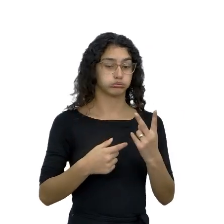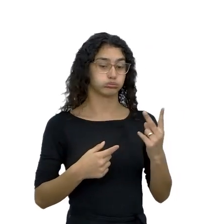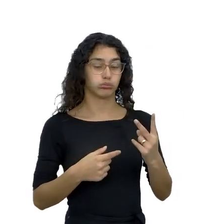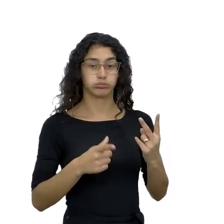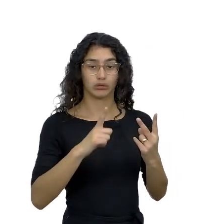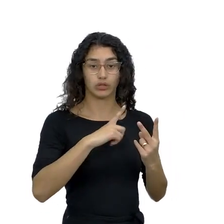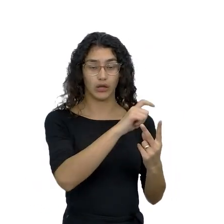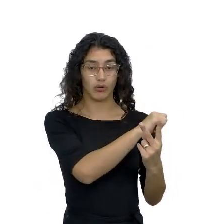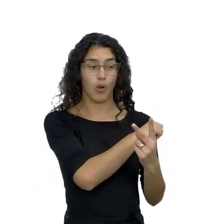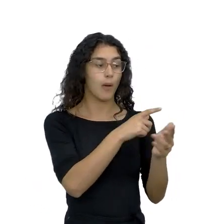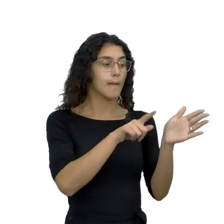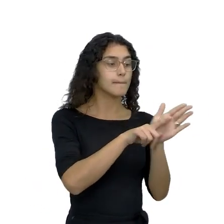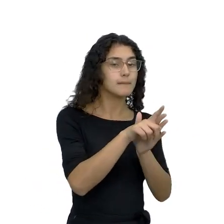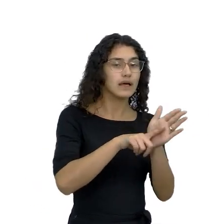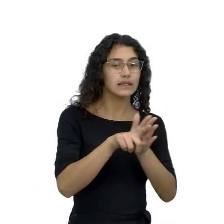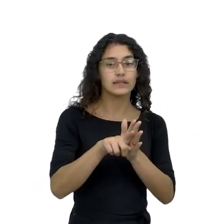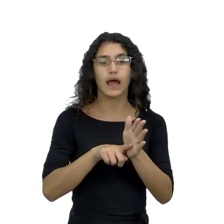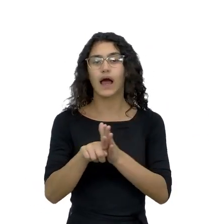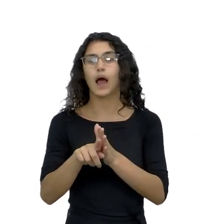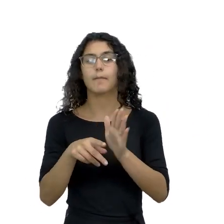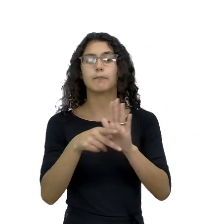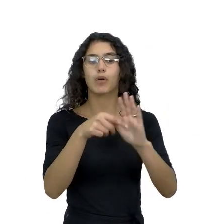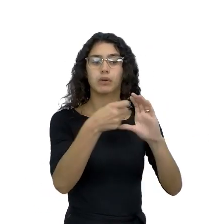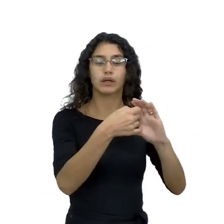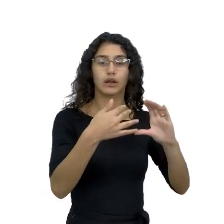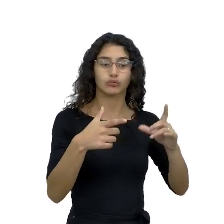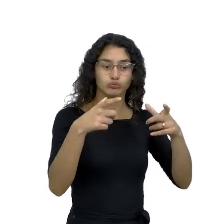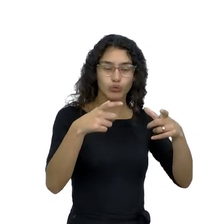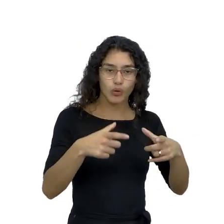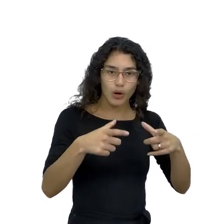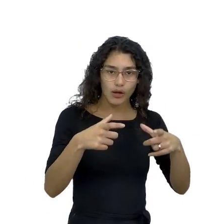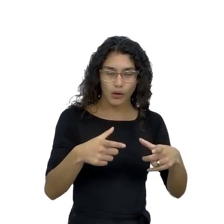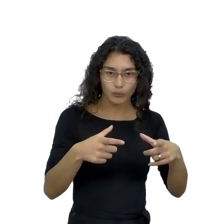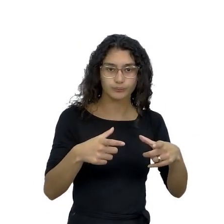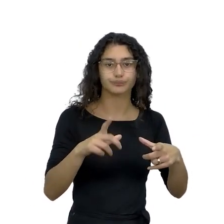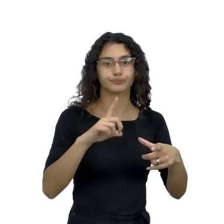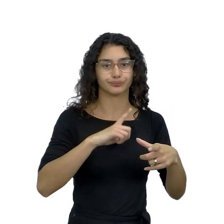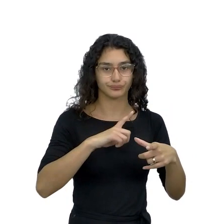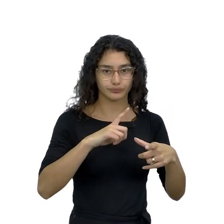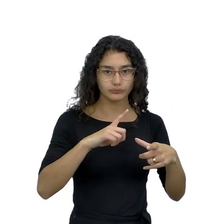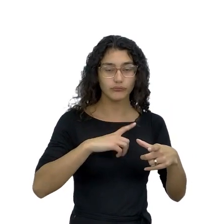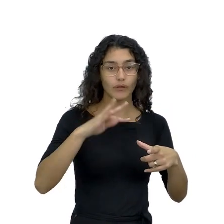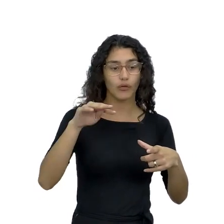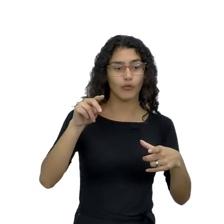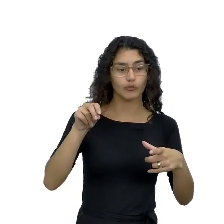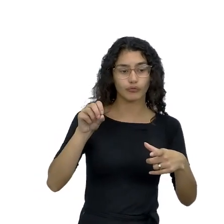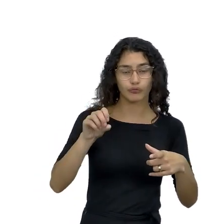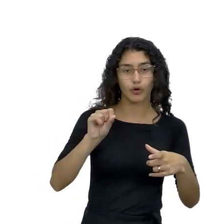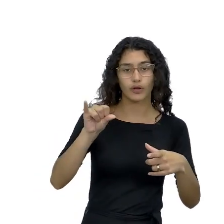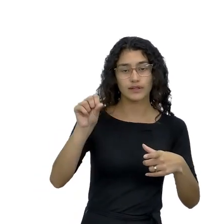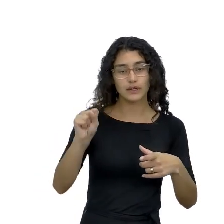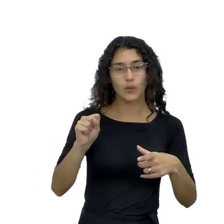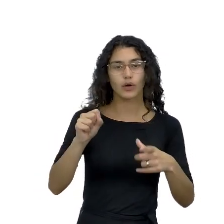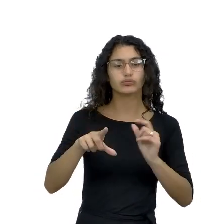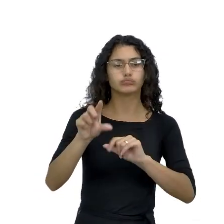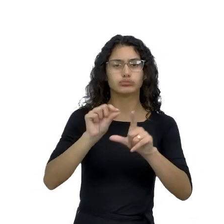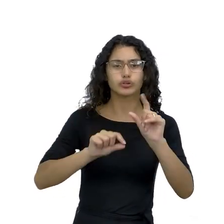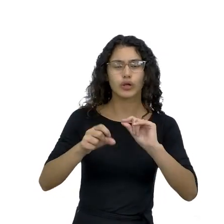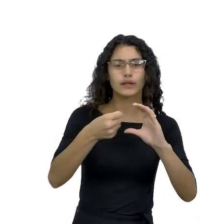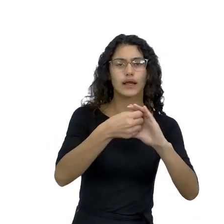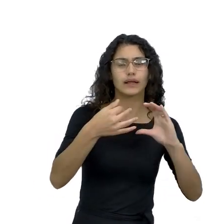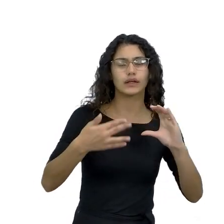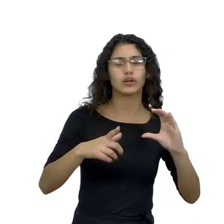dupla, pesquisar as características do local do fóssil e prediletar as características